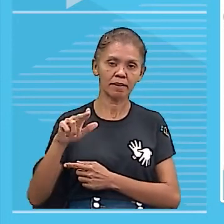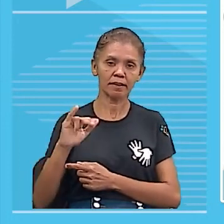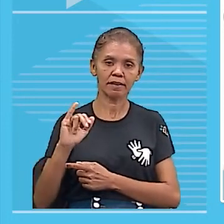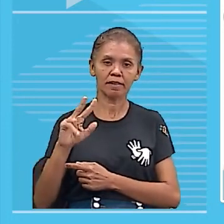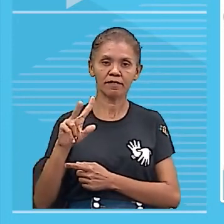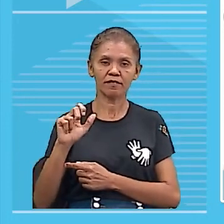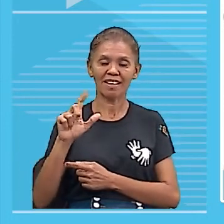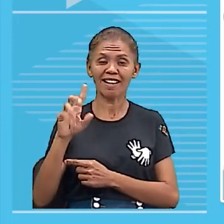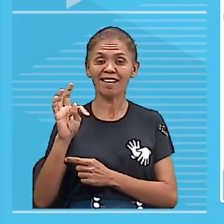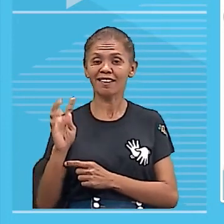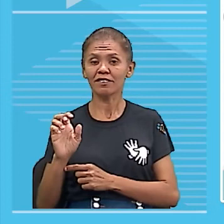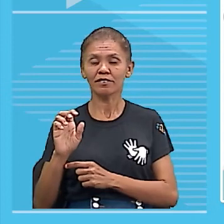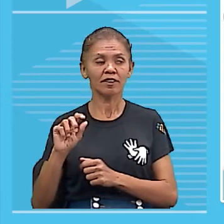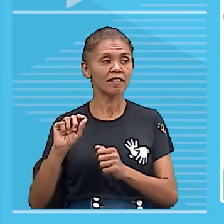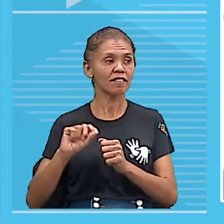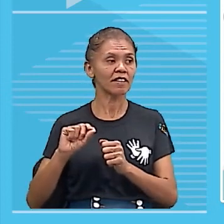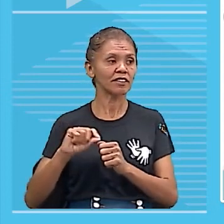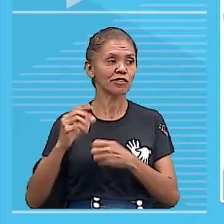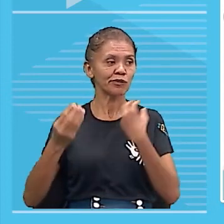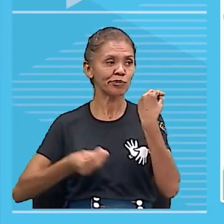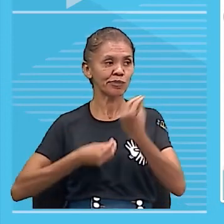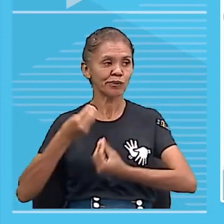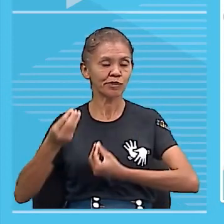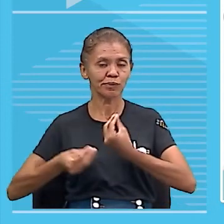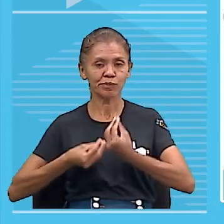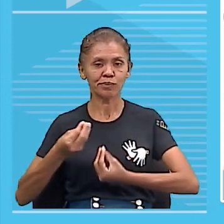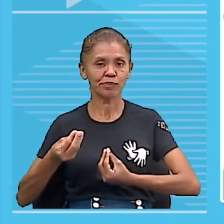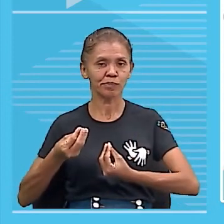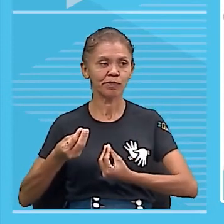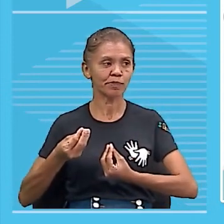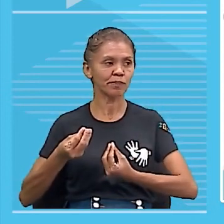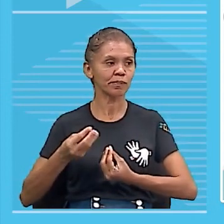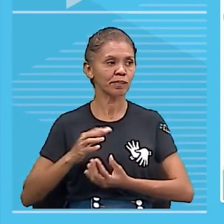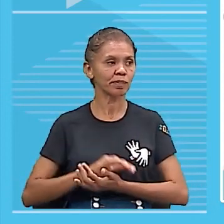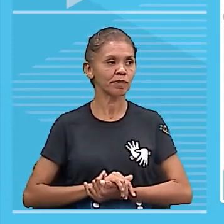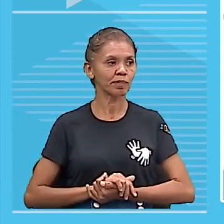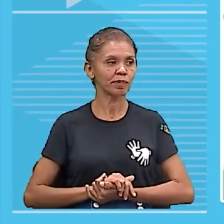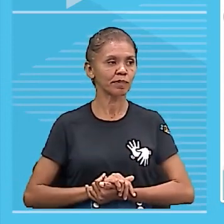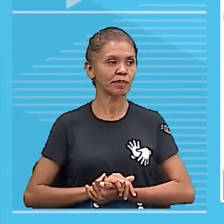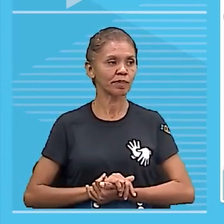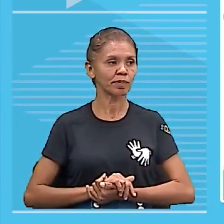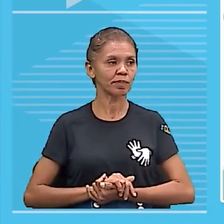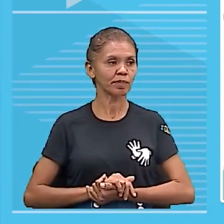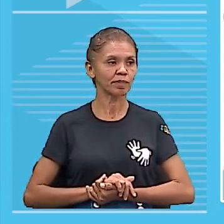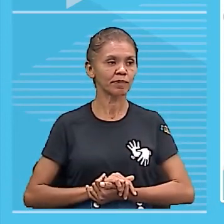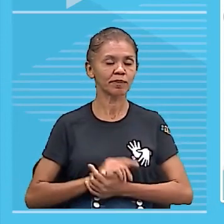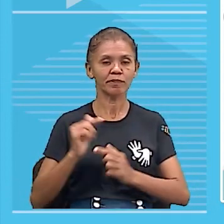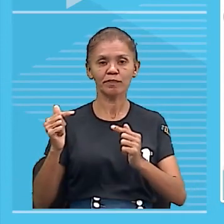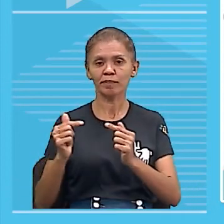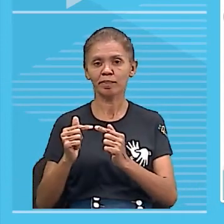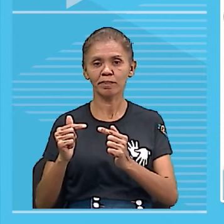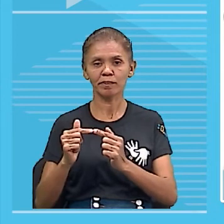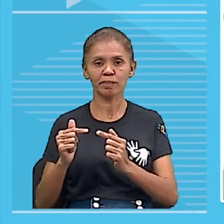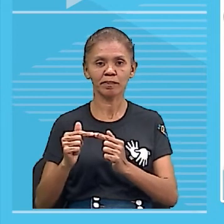e como é que eu faço uma resistência equivalente da associação em paralelo